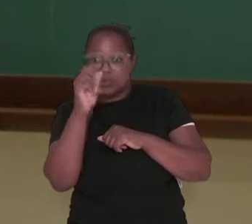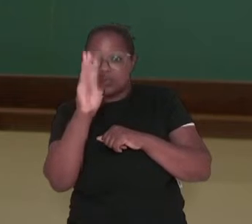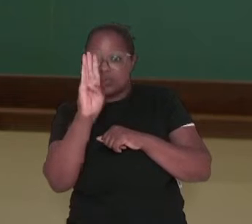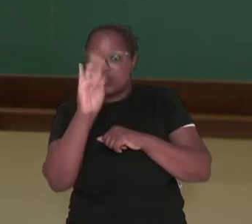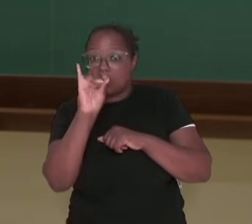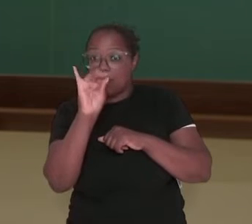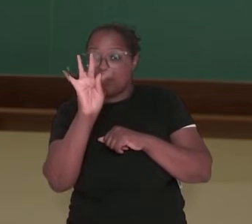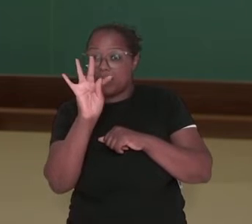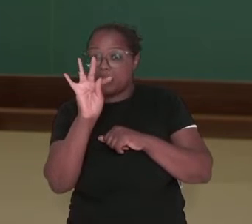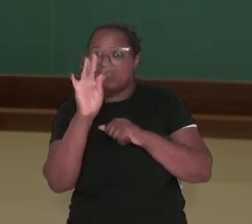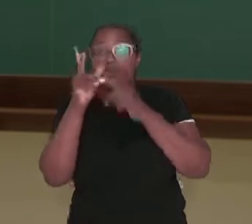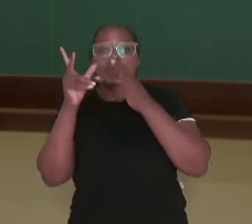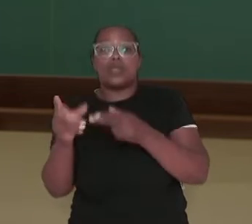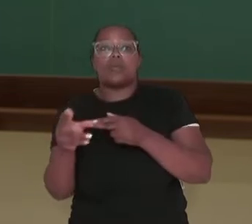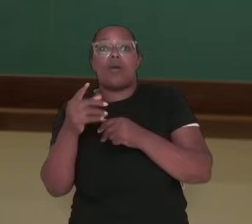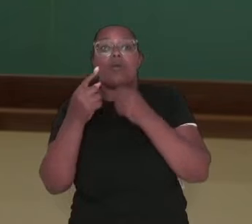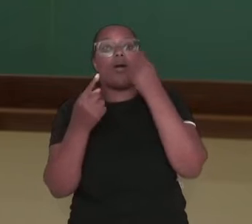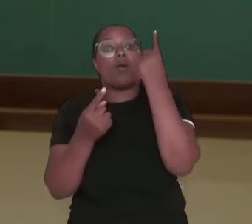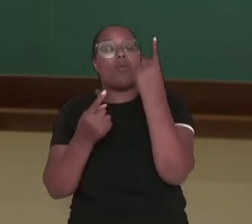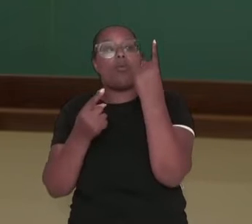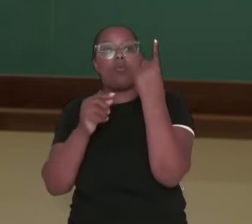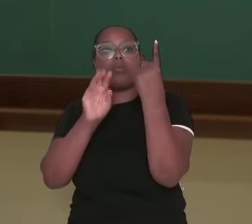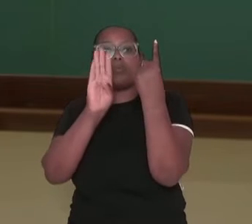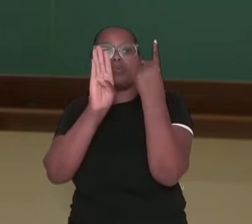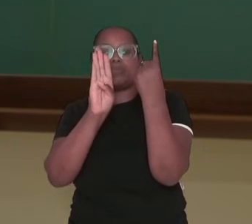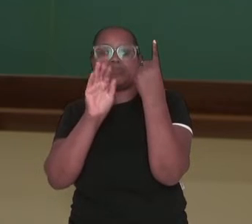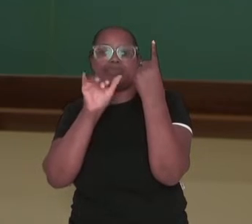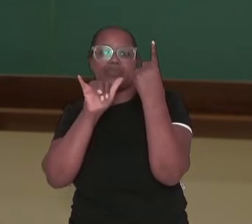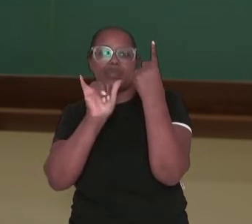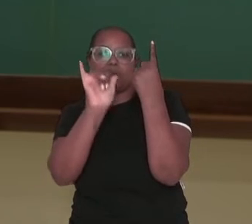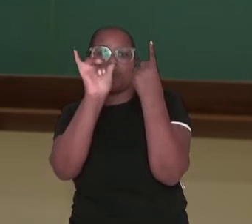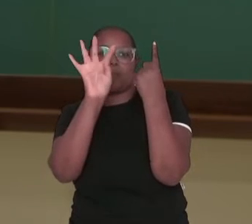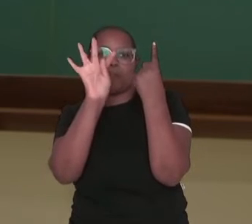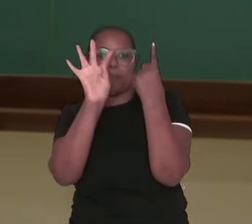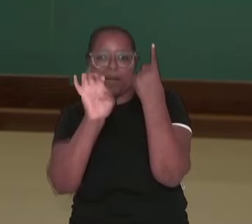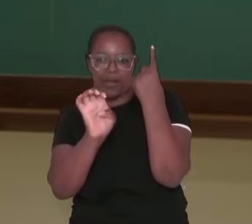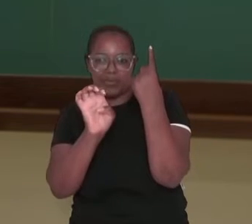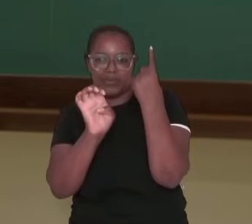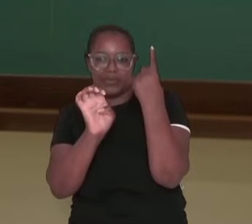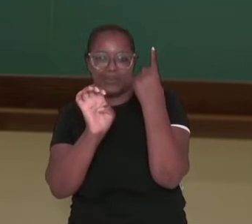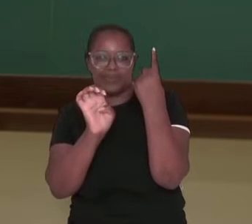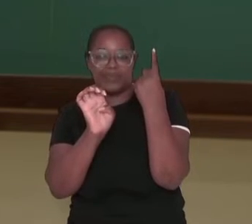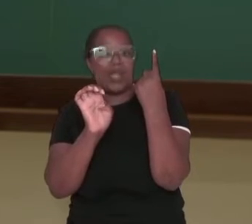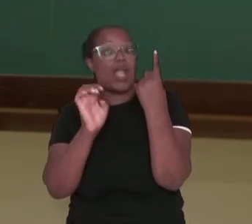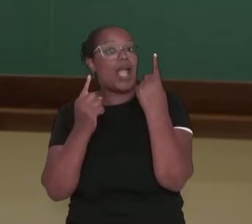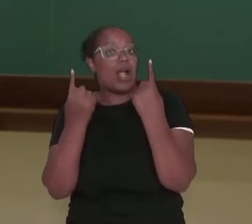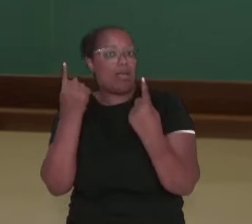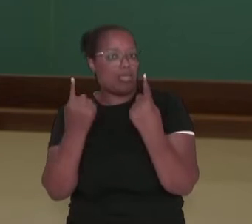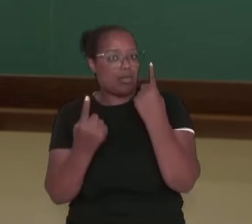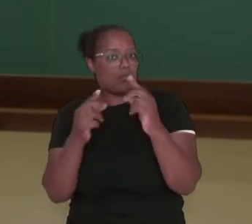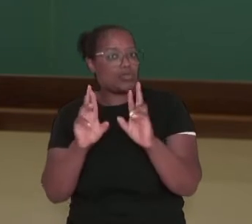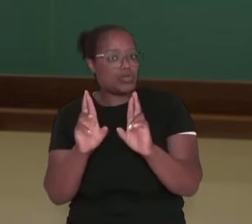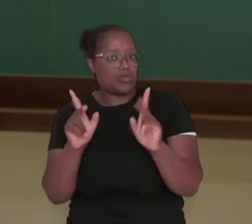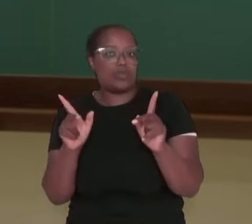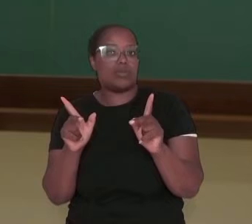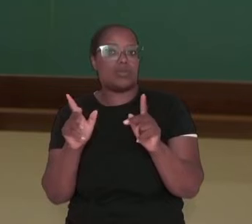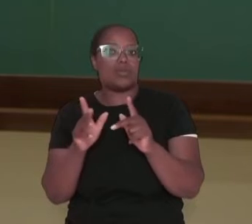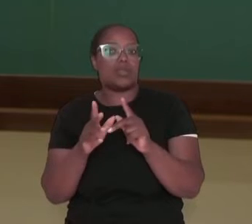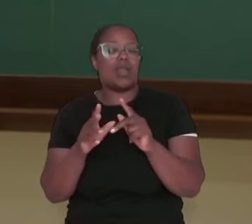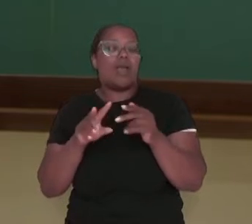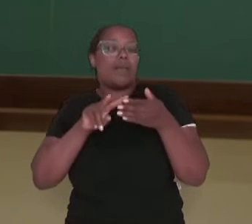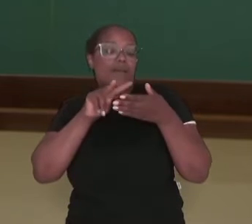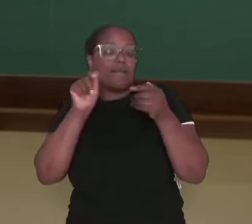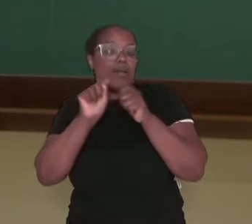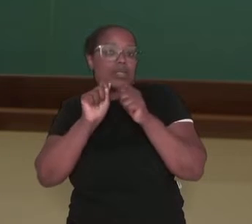um byte. Então, o que tem de importante aqui, pessoal? Tem de importante a gente saber o quê? Que para conseguir fazer a leitura